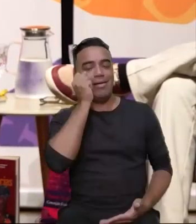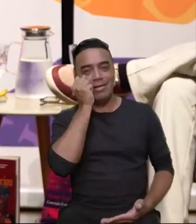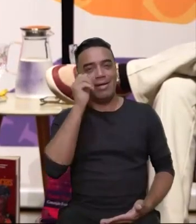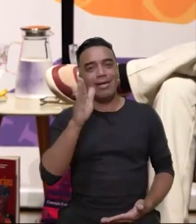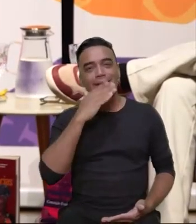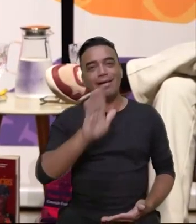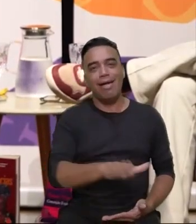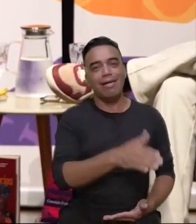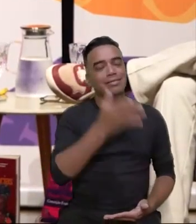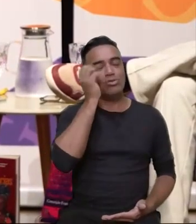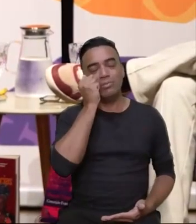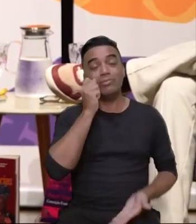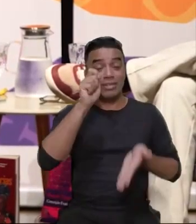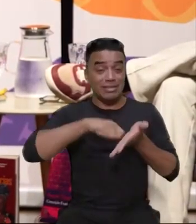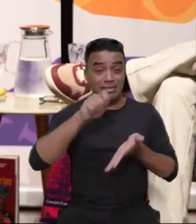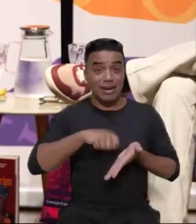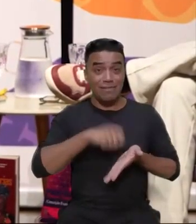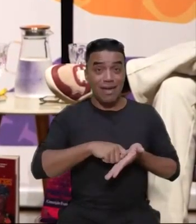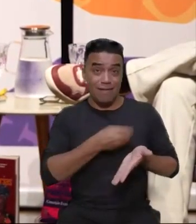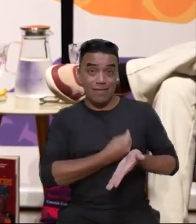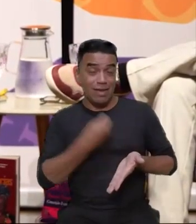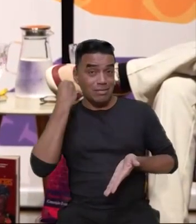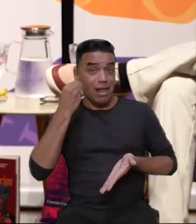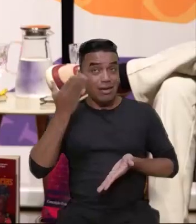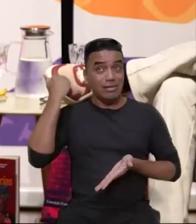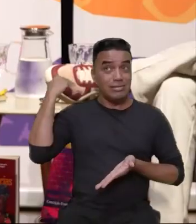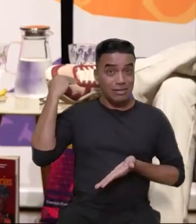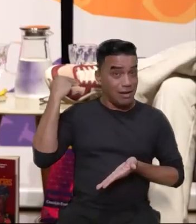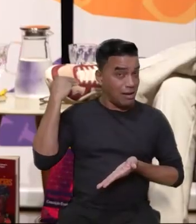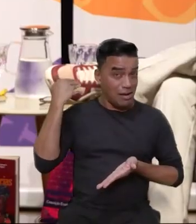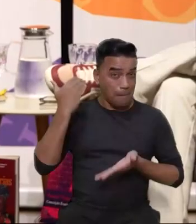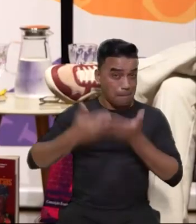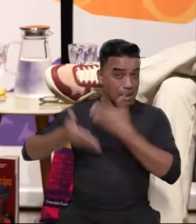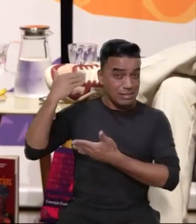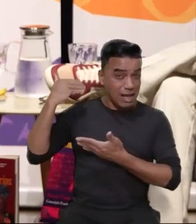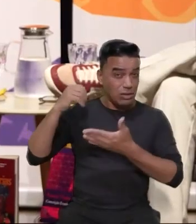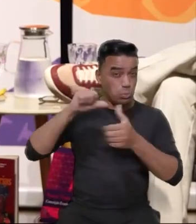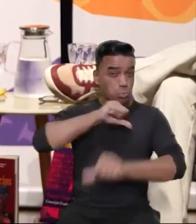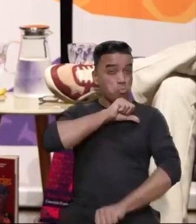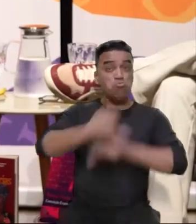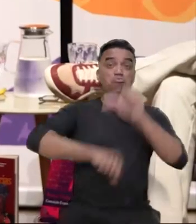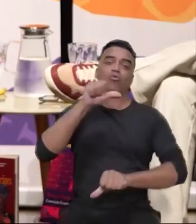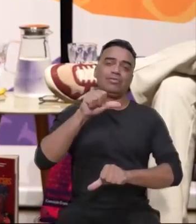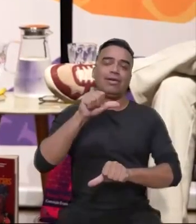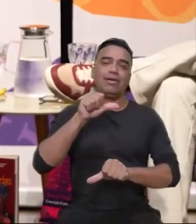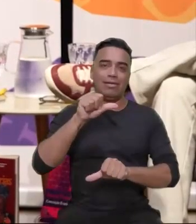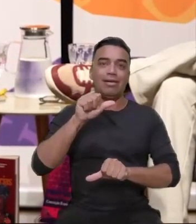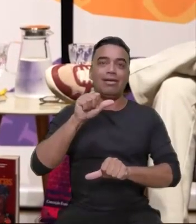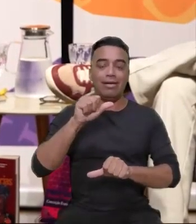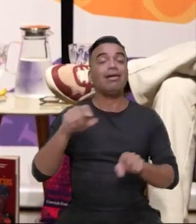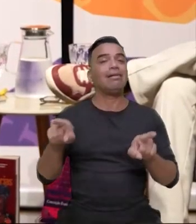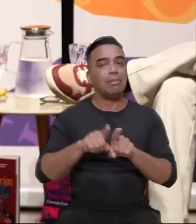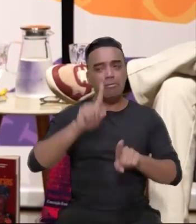procura justamente borrar esse passado, mas, ao mesmo tempo, se potencializa.